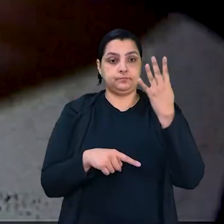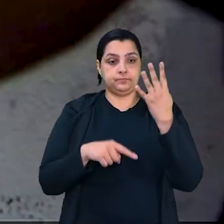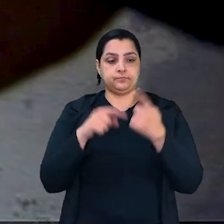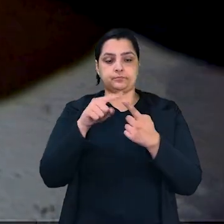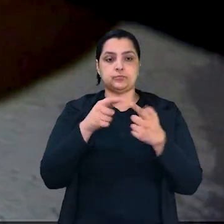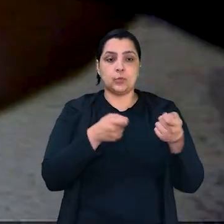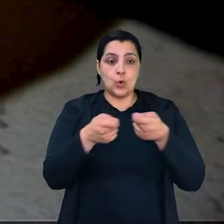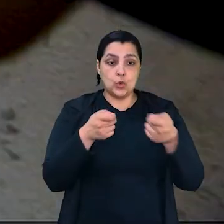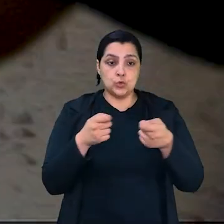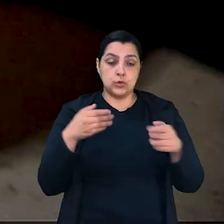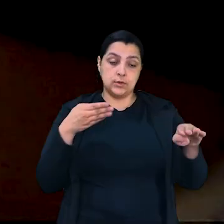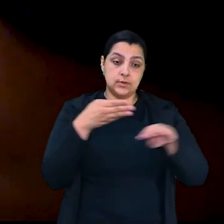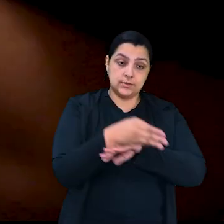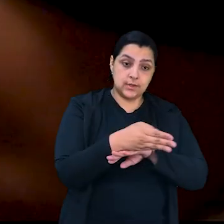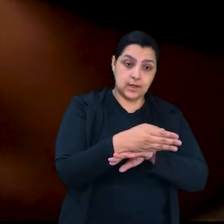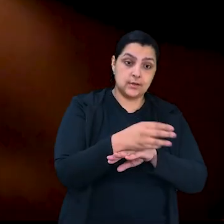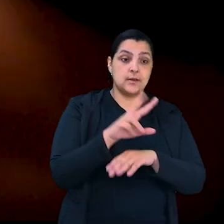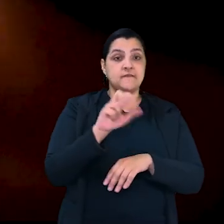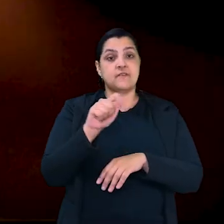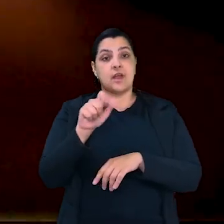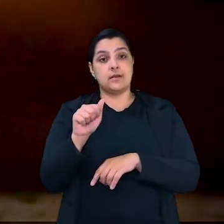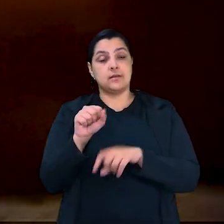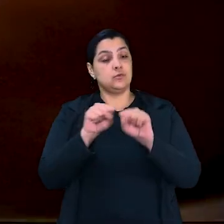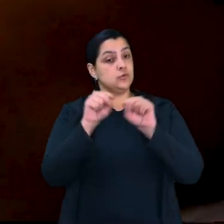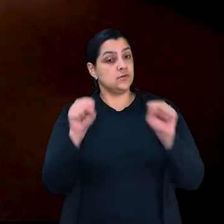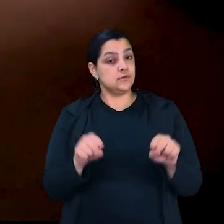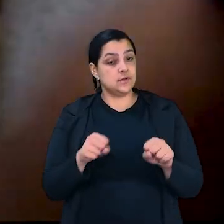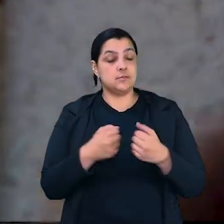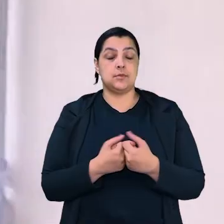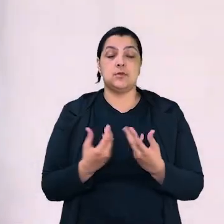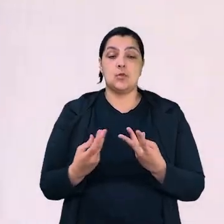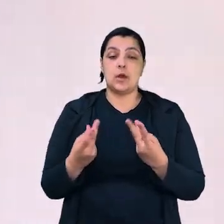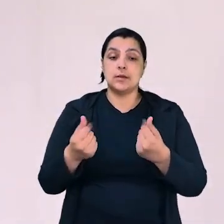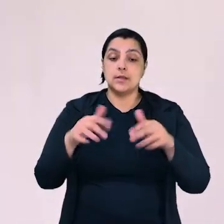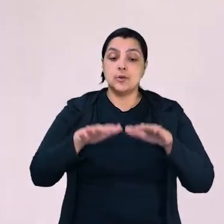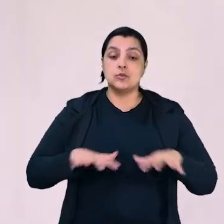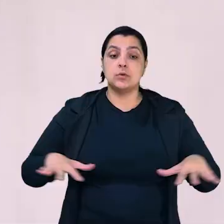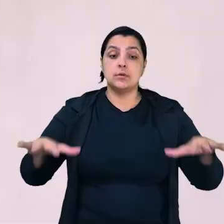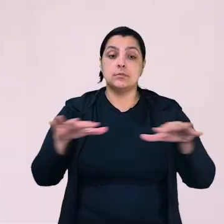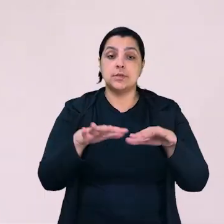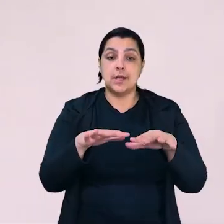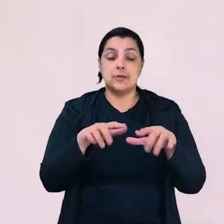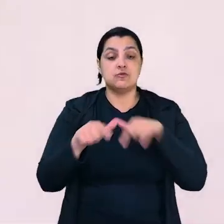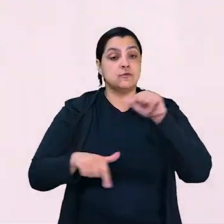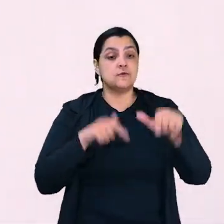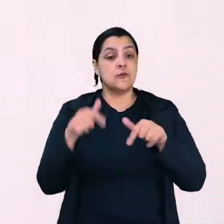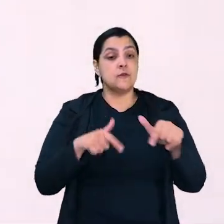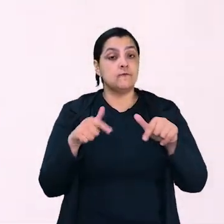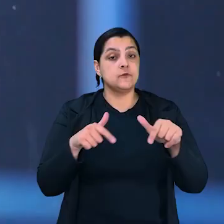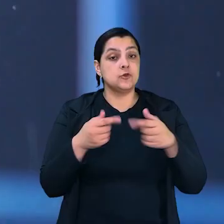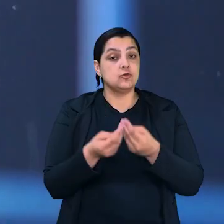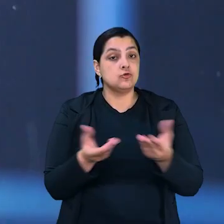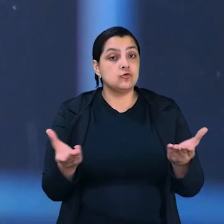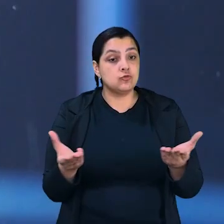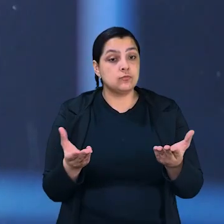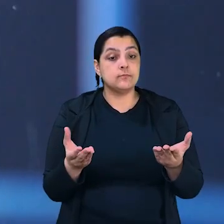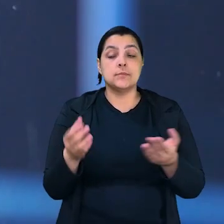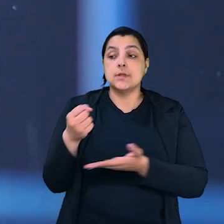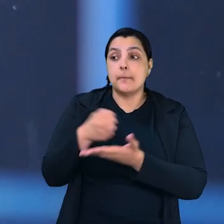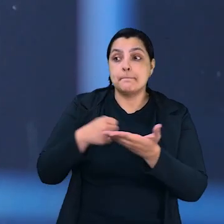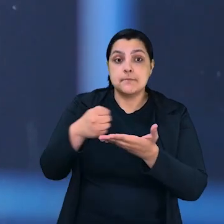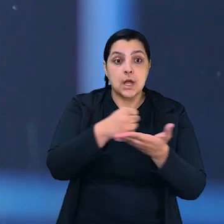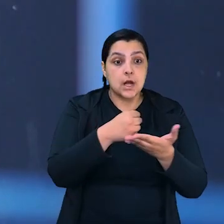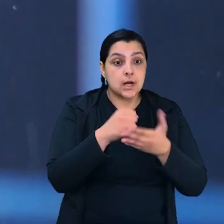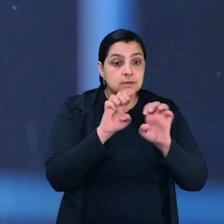principais: o controle da entrada e das vagas do sistema prisional, a qualidade do ambiente, dos serviços prestados